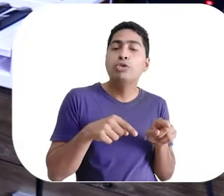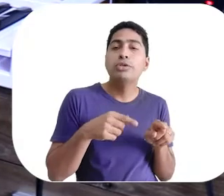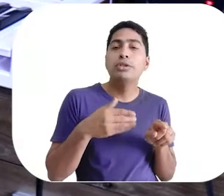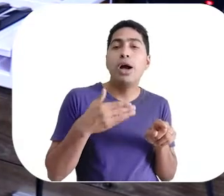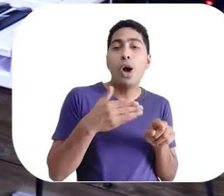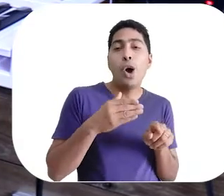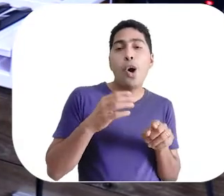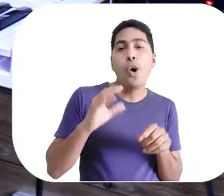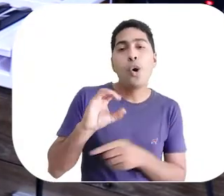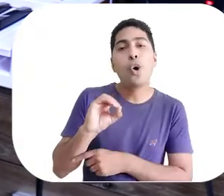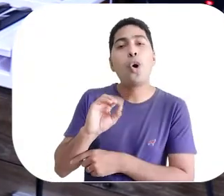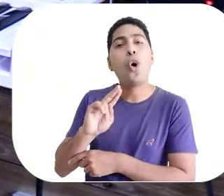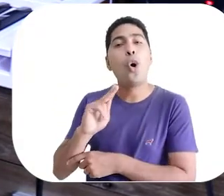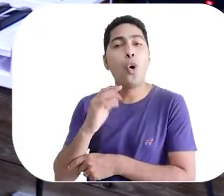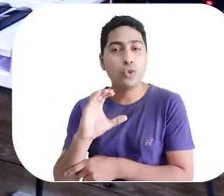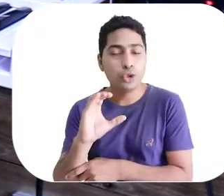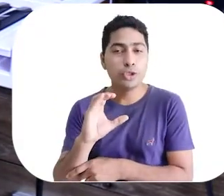do Corey Coach trazendo